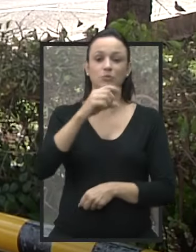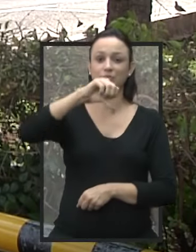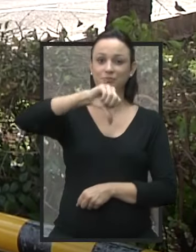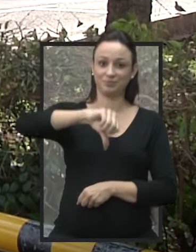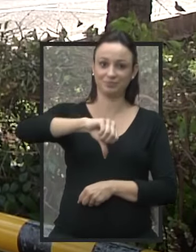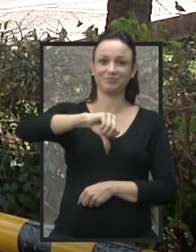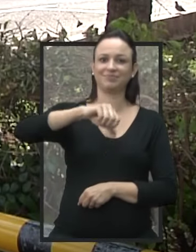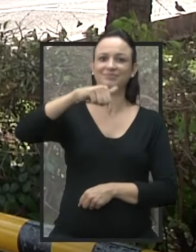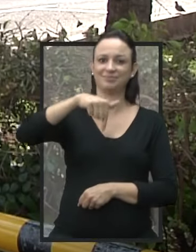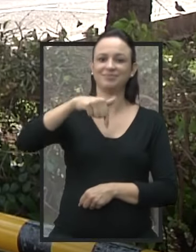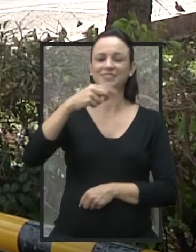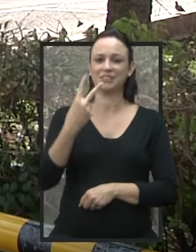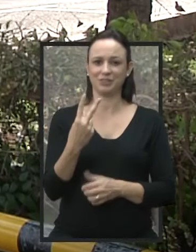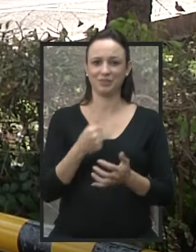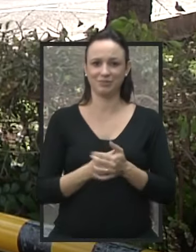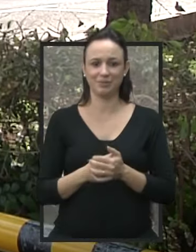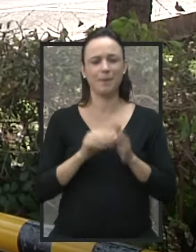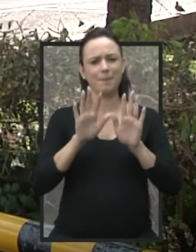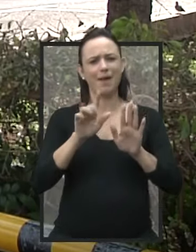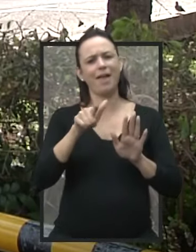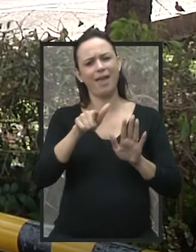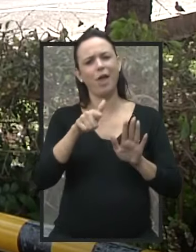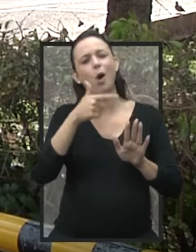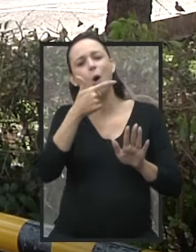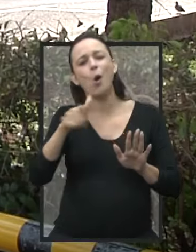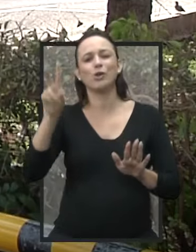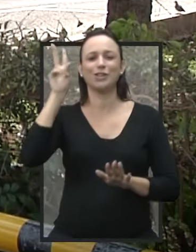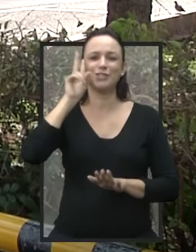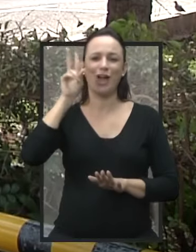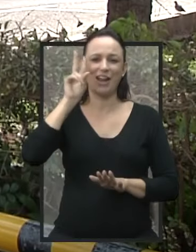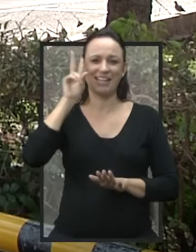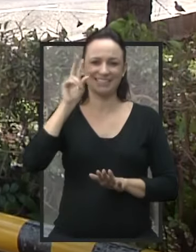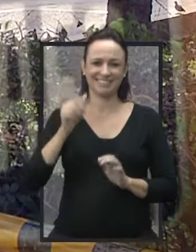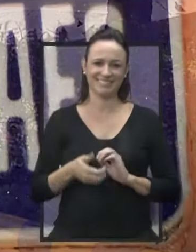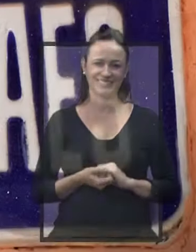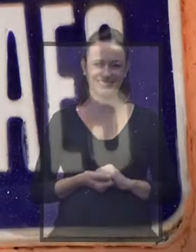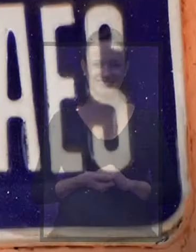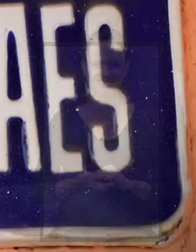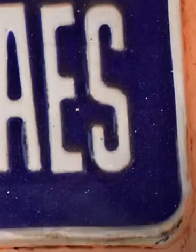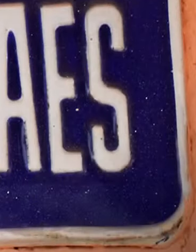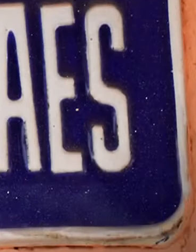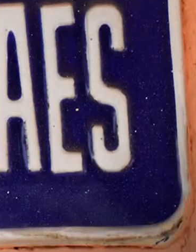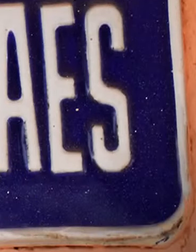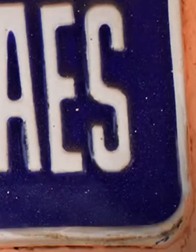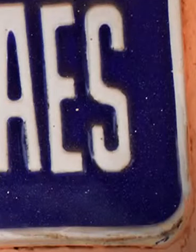em 1972. Mas aí já é uma outra história.